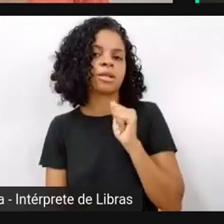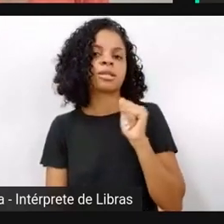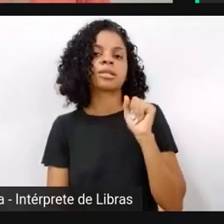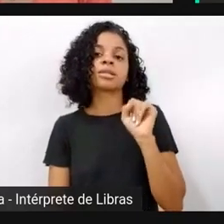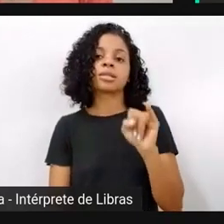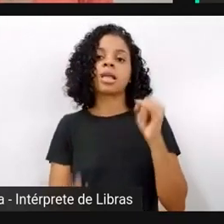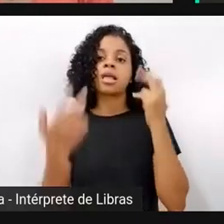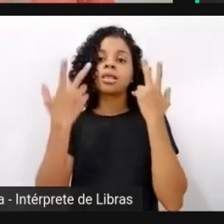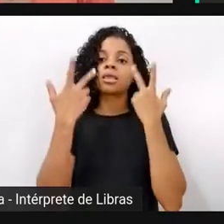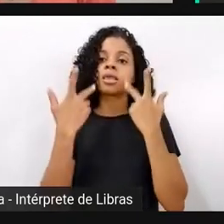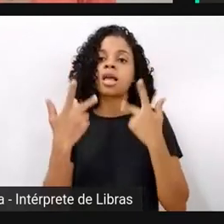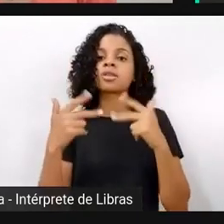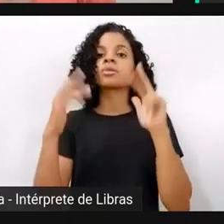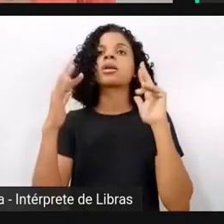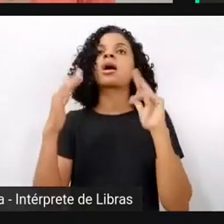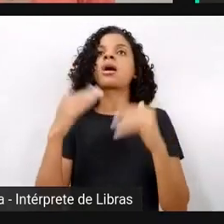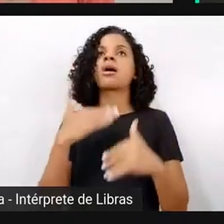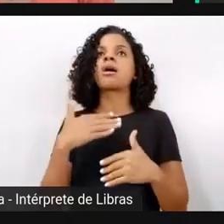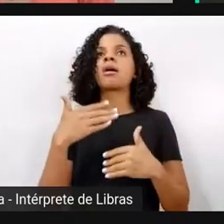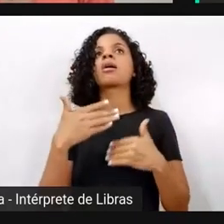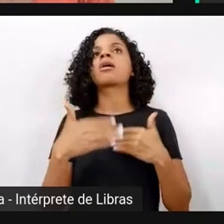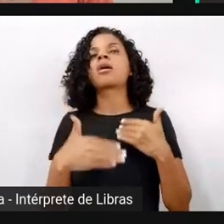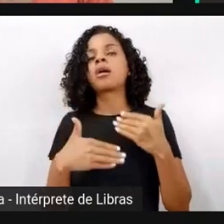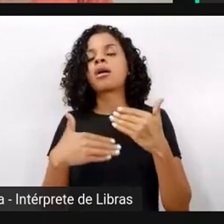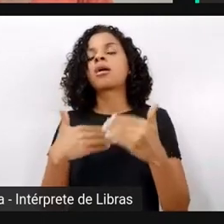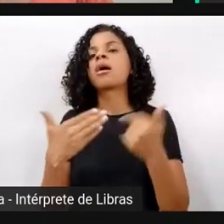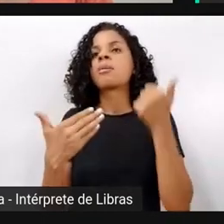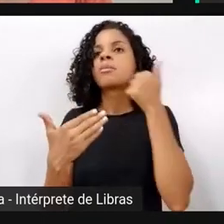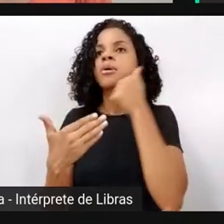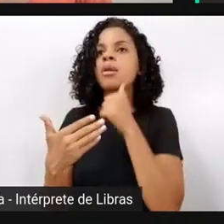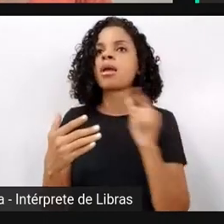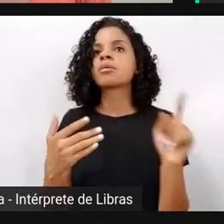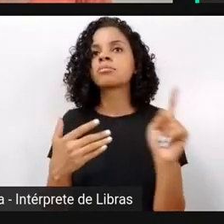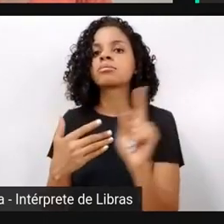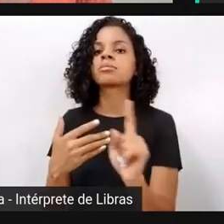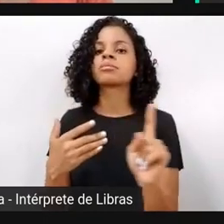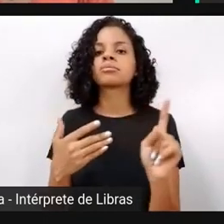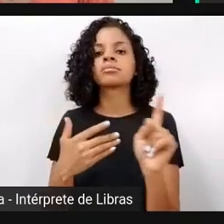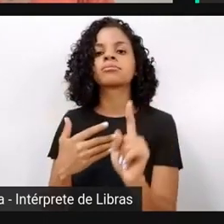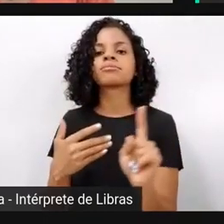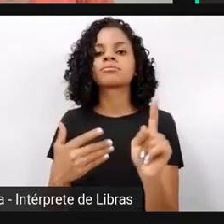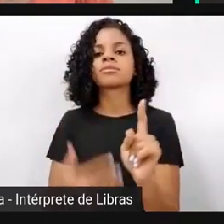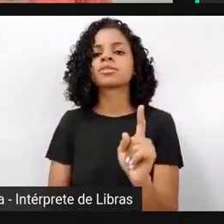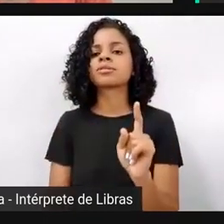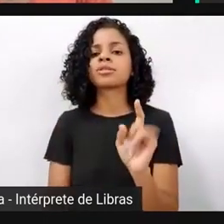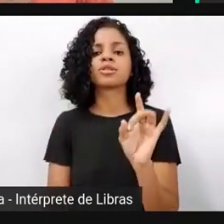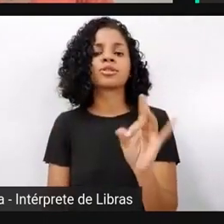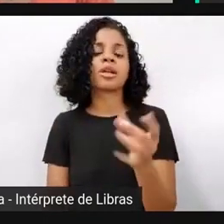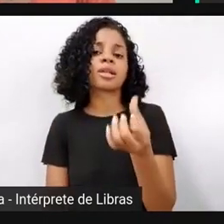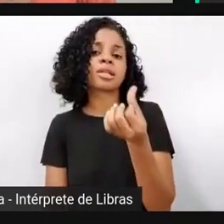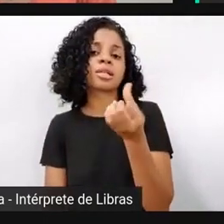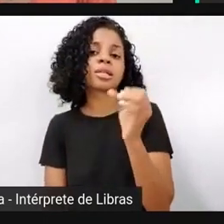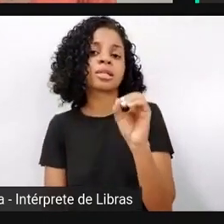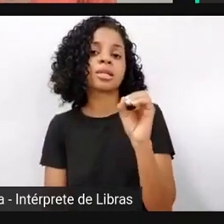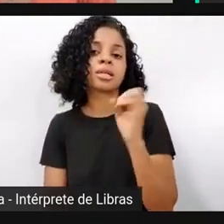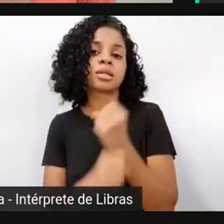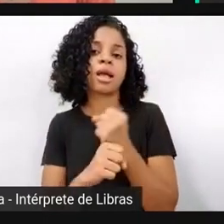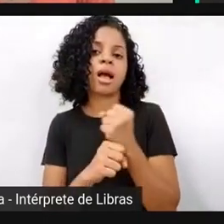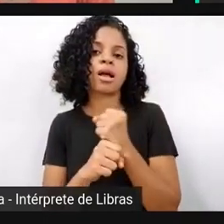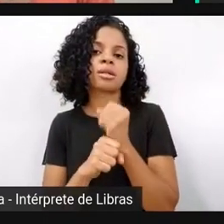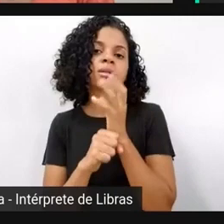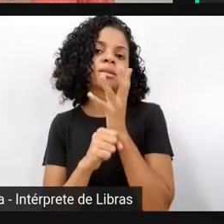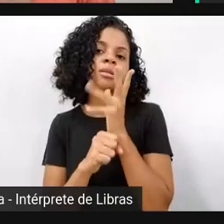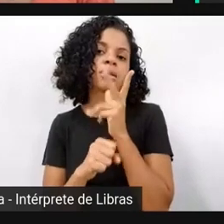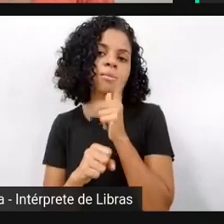só torcendo para que a gente consiga essas mulheres nos espaços de poder, são daqui 60 anos. A gente não pode perder esse tempo, até porque a